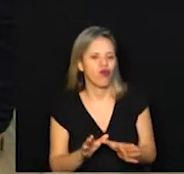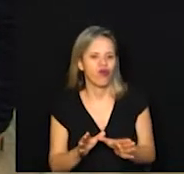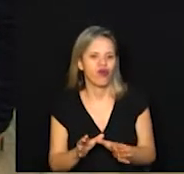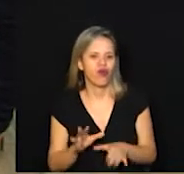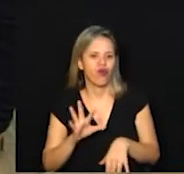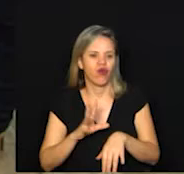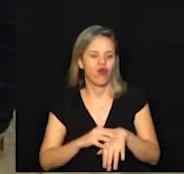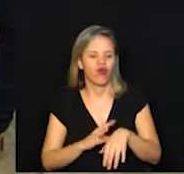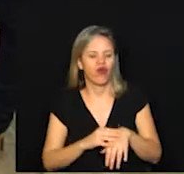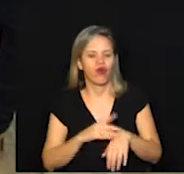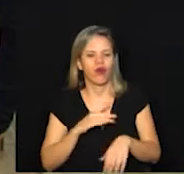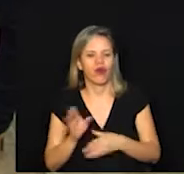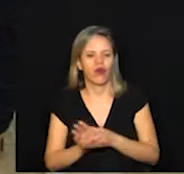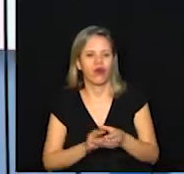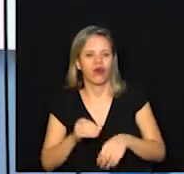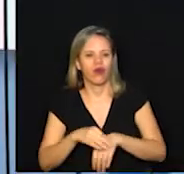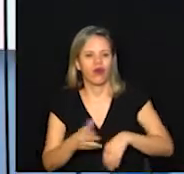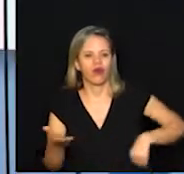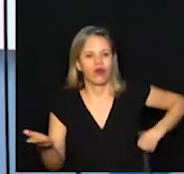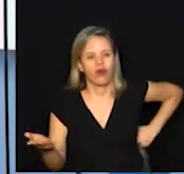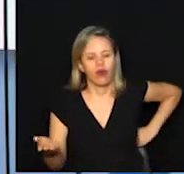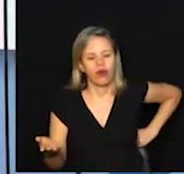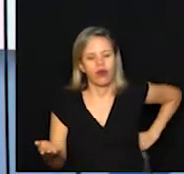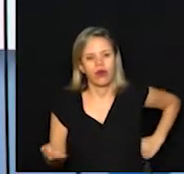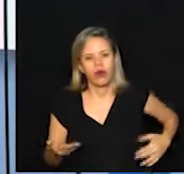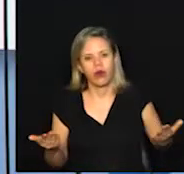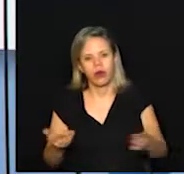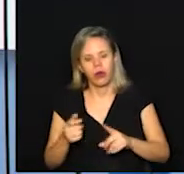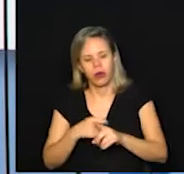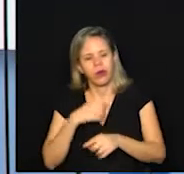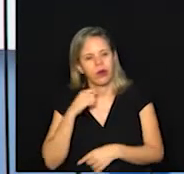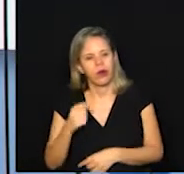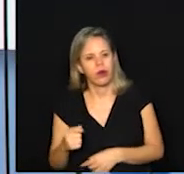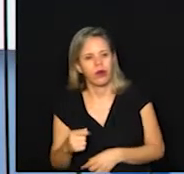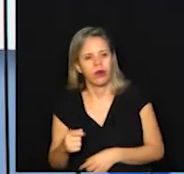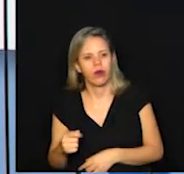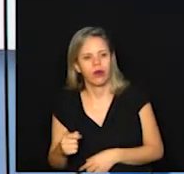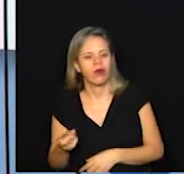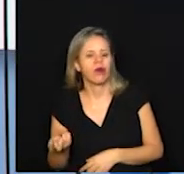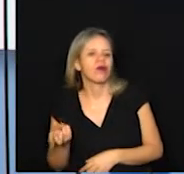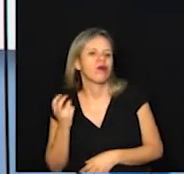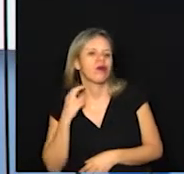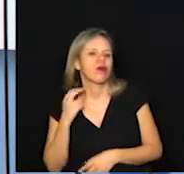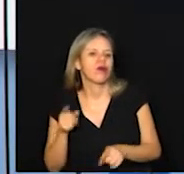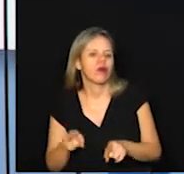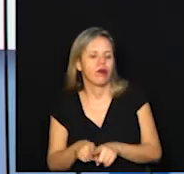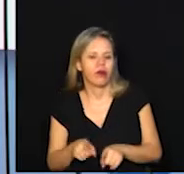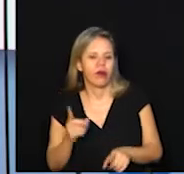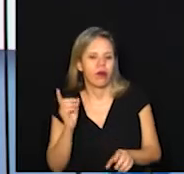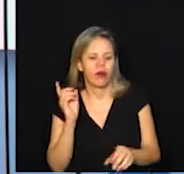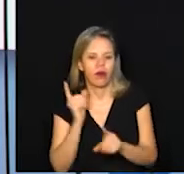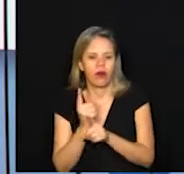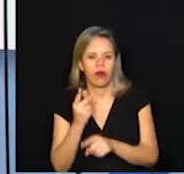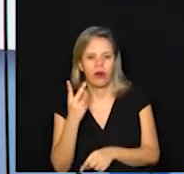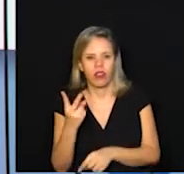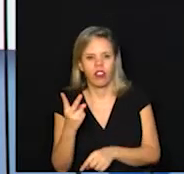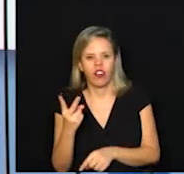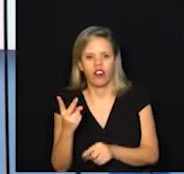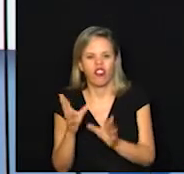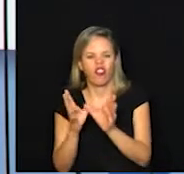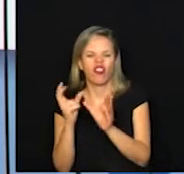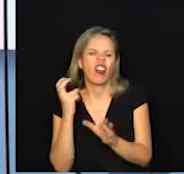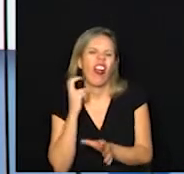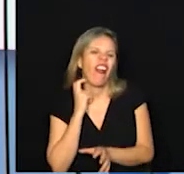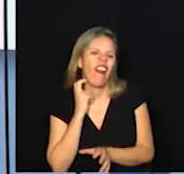das zoonoses. É, olha, recentemente, agora em abril, a zoonoses em Campinas encontrou dois morcegos. Um